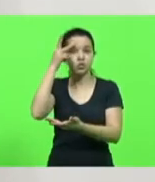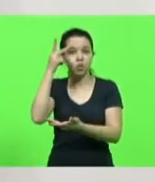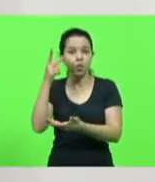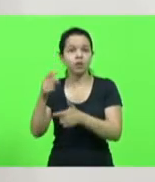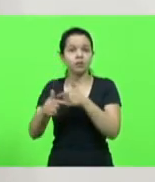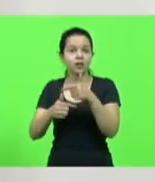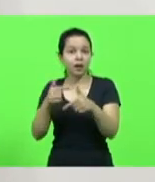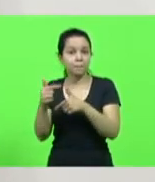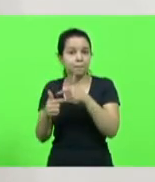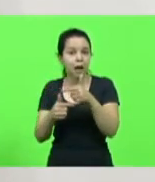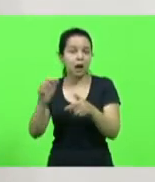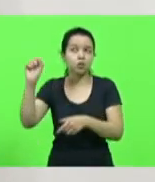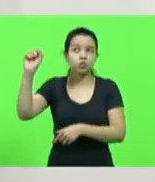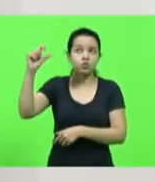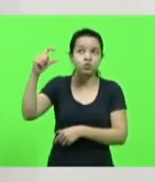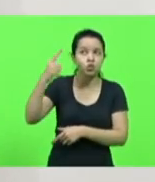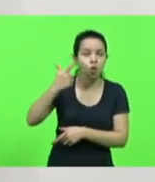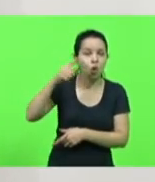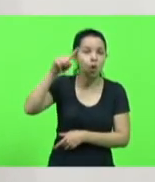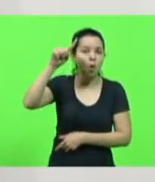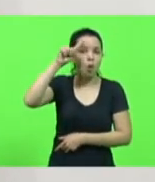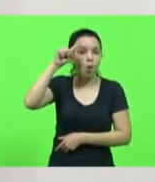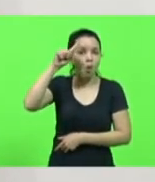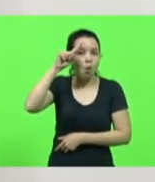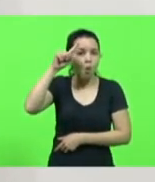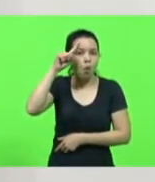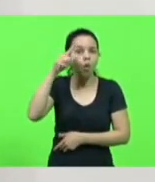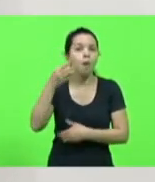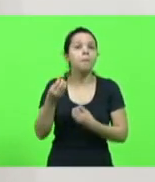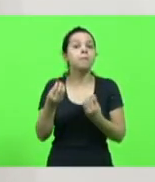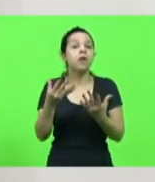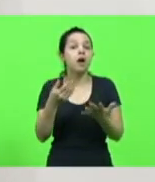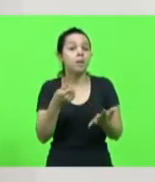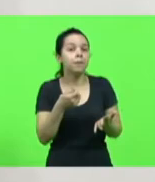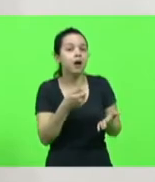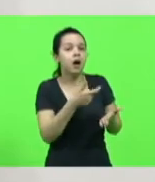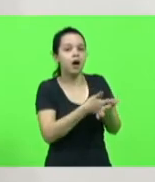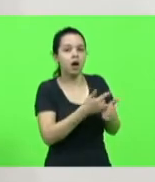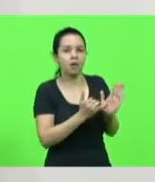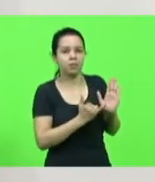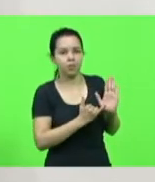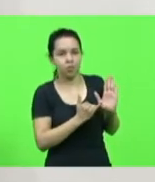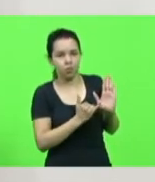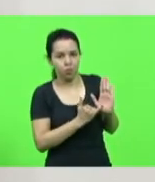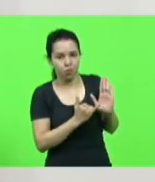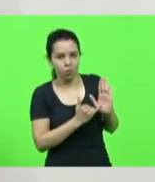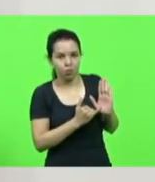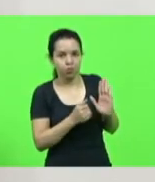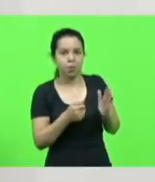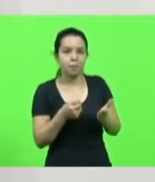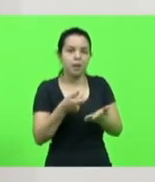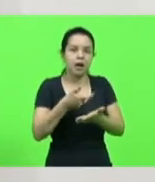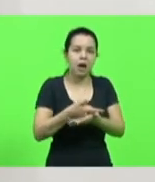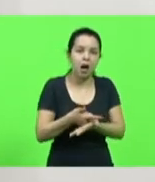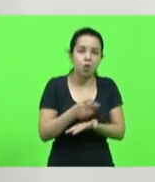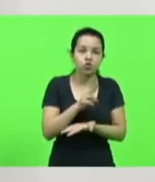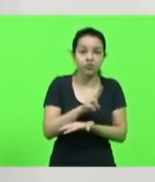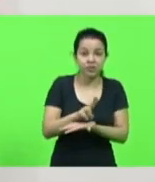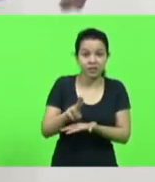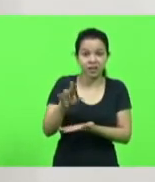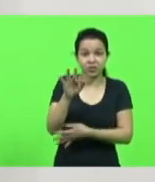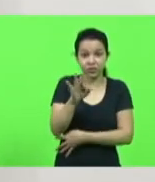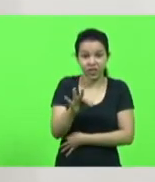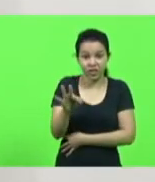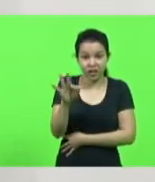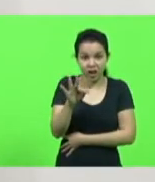no sol dia a dia para pagar impostos, para pagar a universidade federal, para